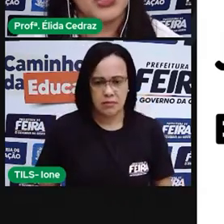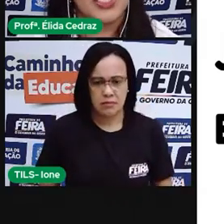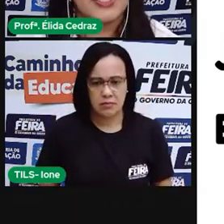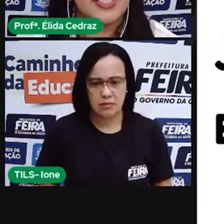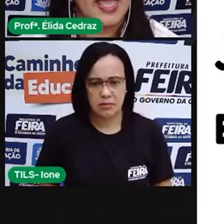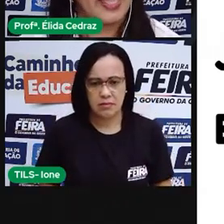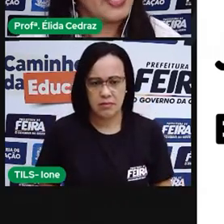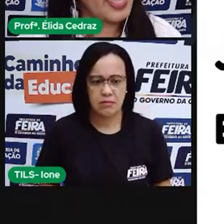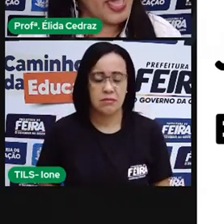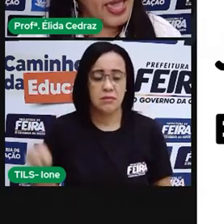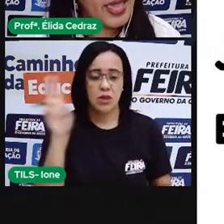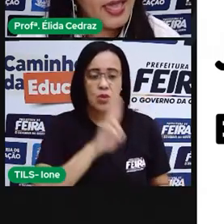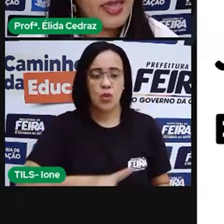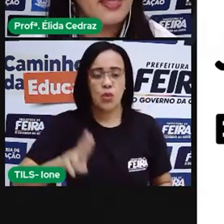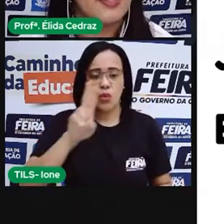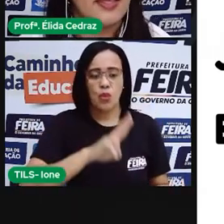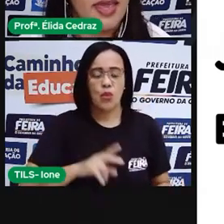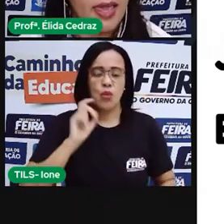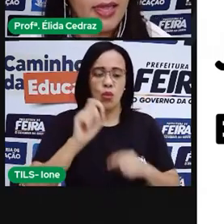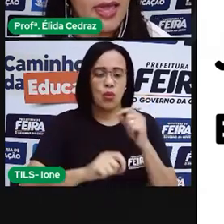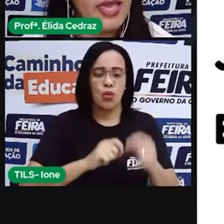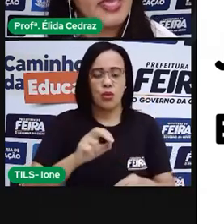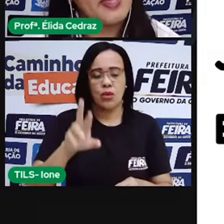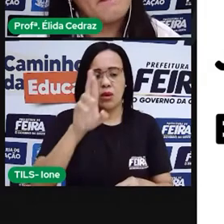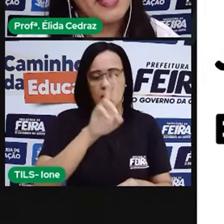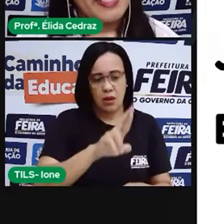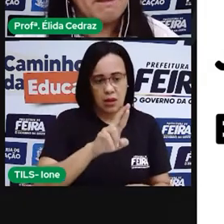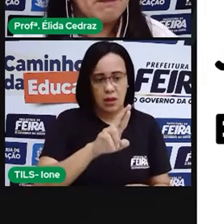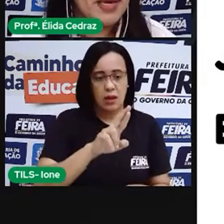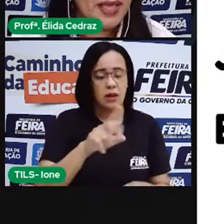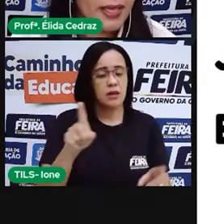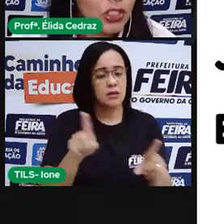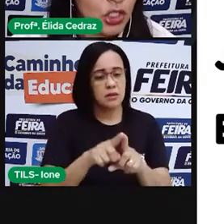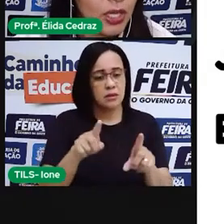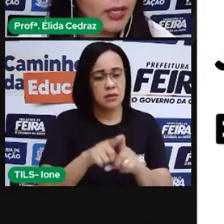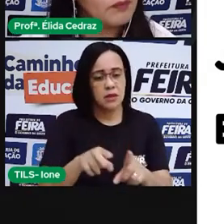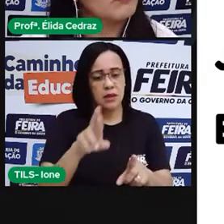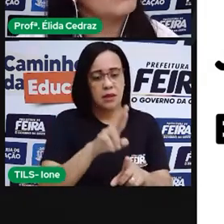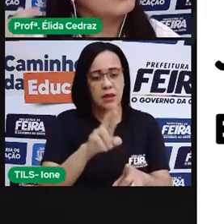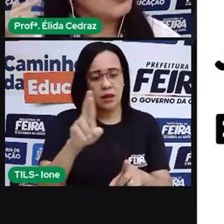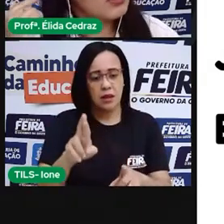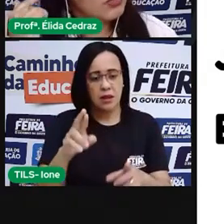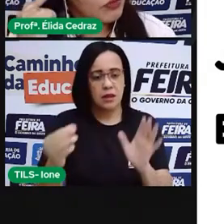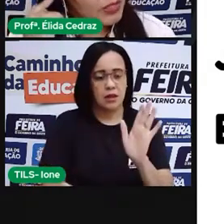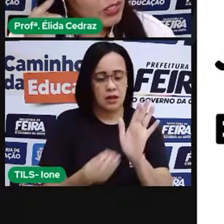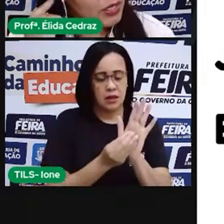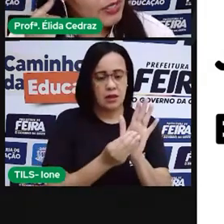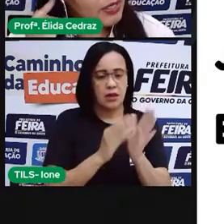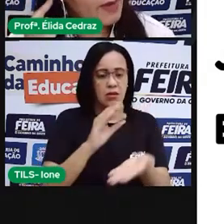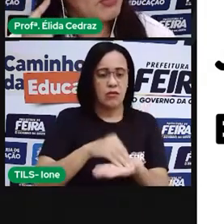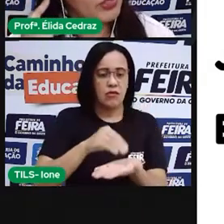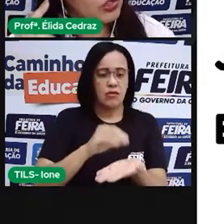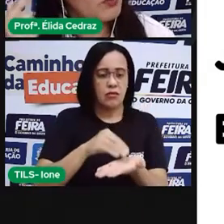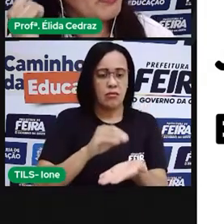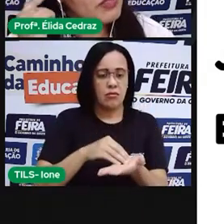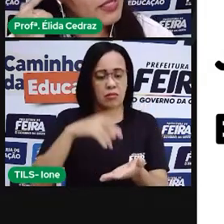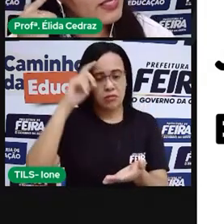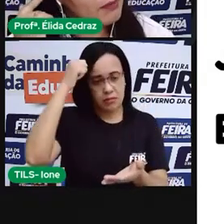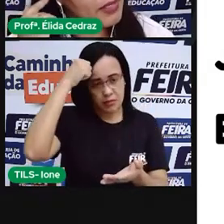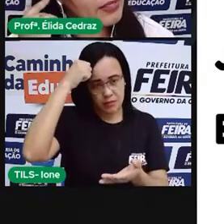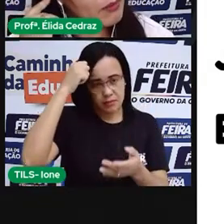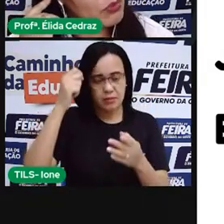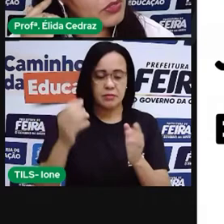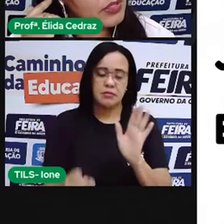vamos utilizar R e RR para preencher. A Pró cantou para